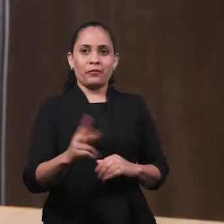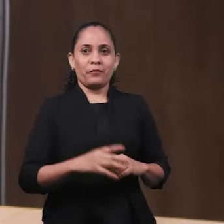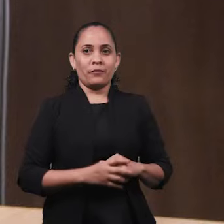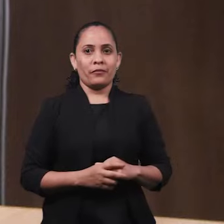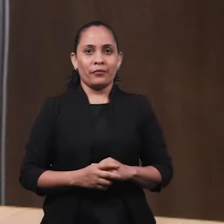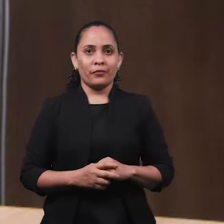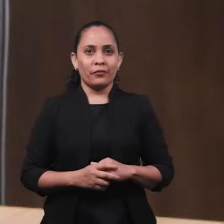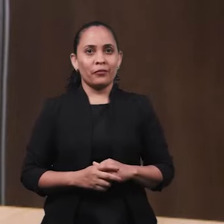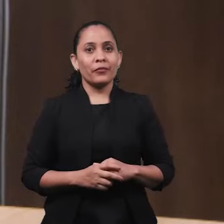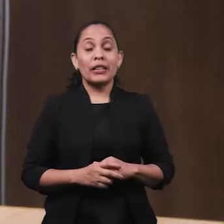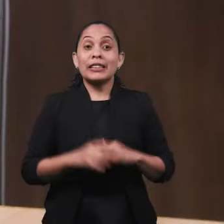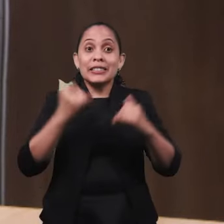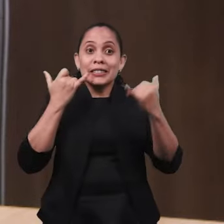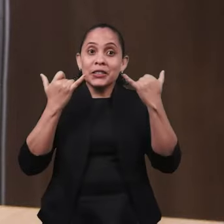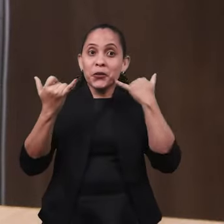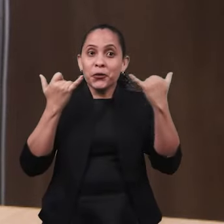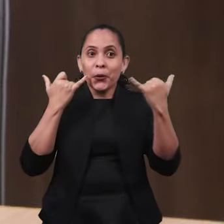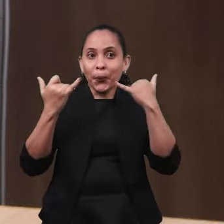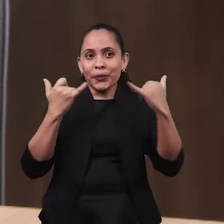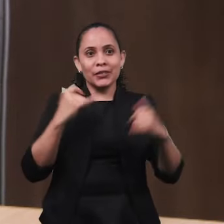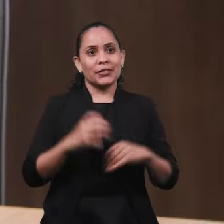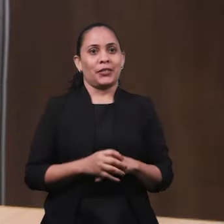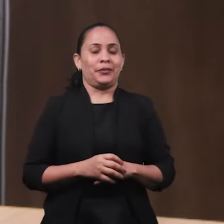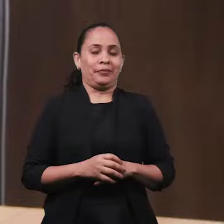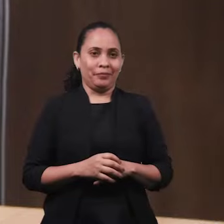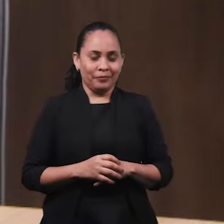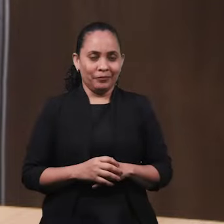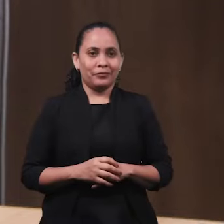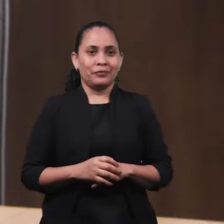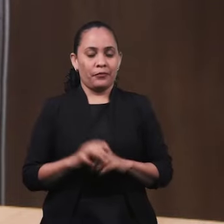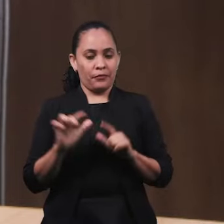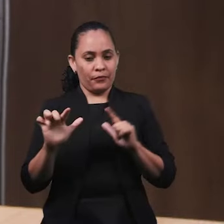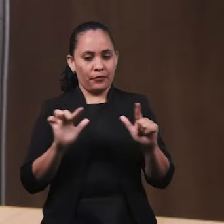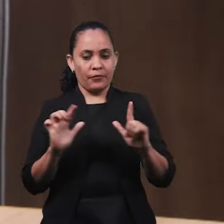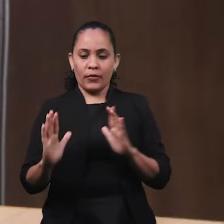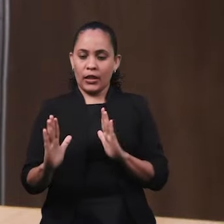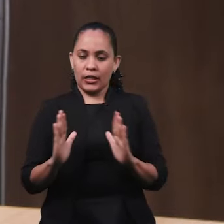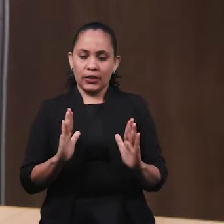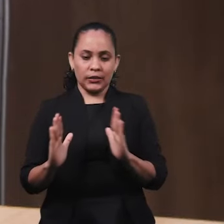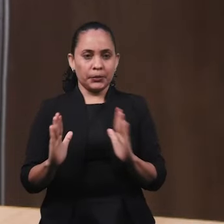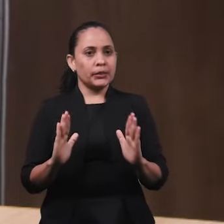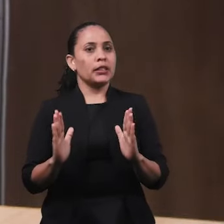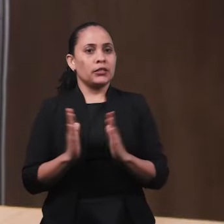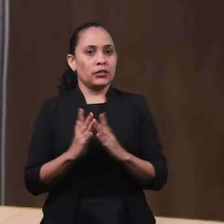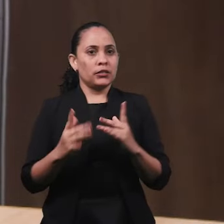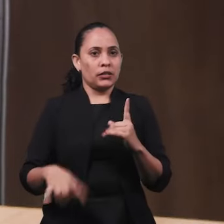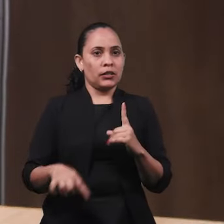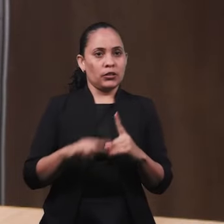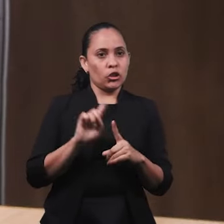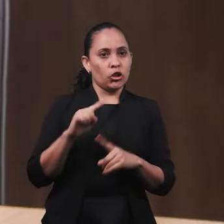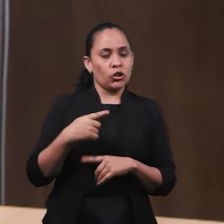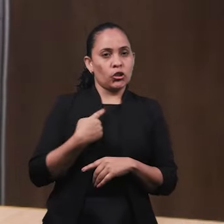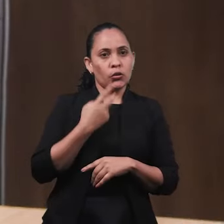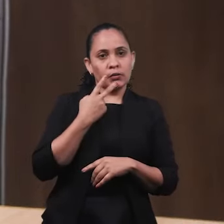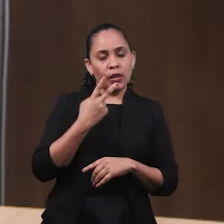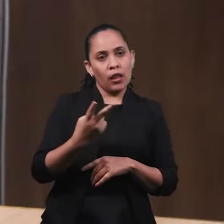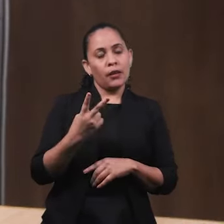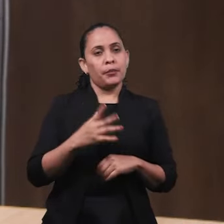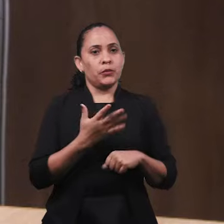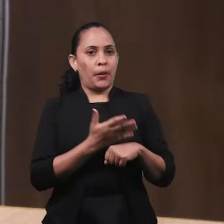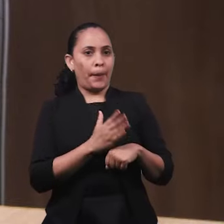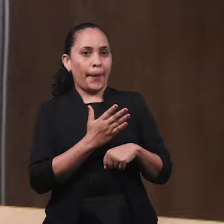né, dessas informações sobre o trabalho de acessibilidade nas igrejas. Nós